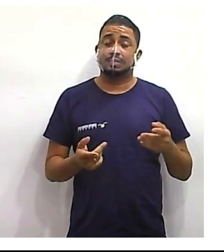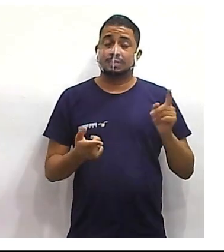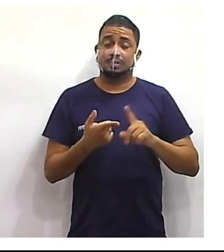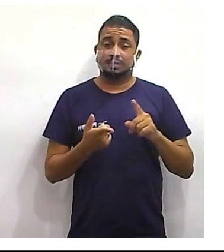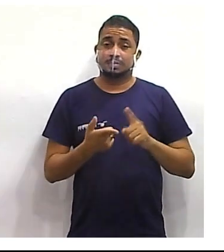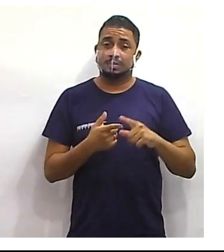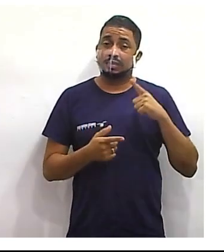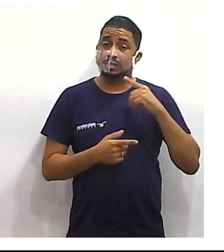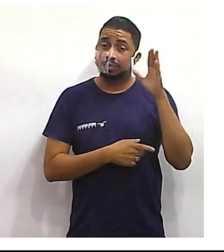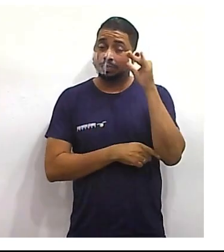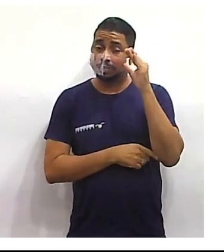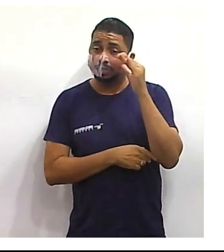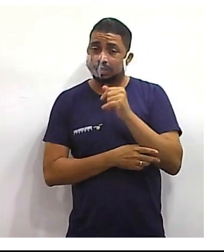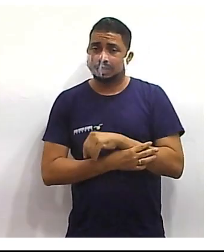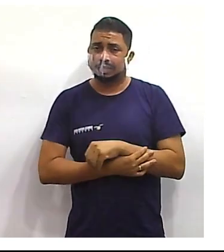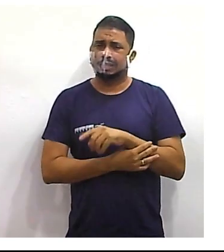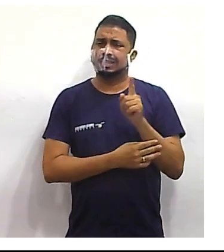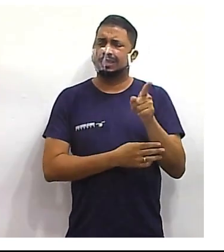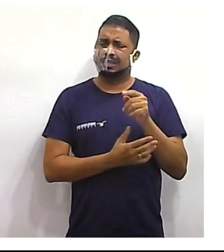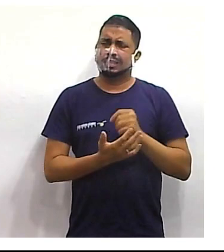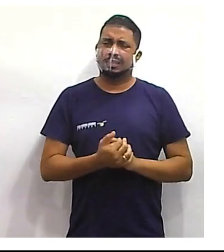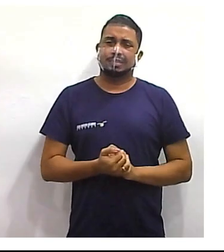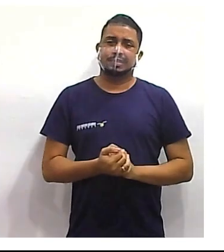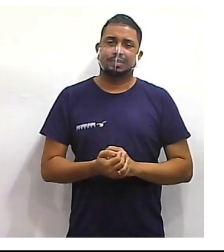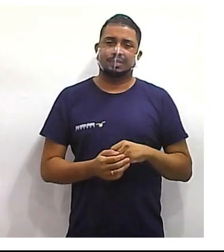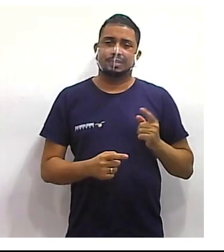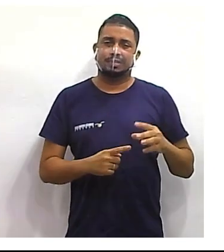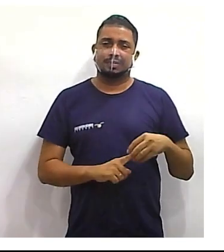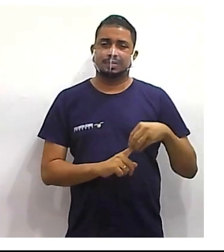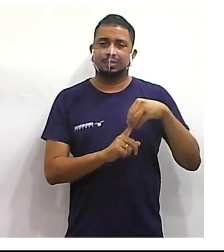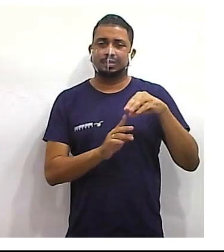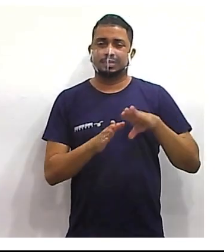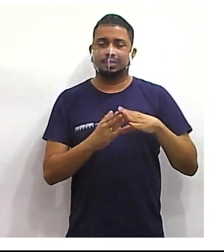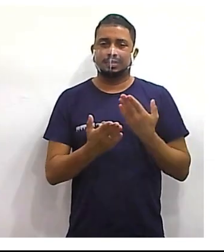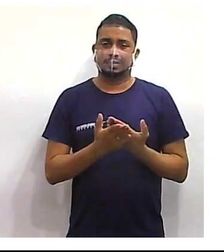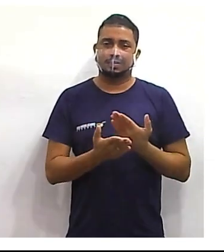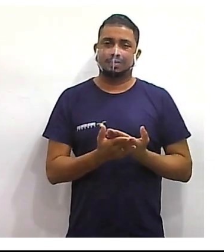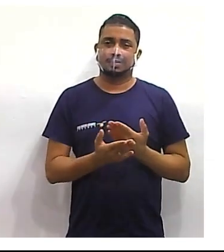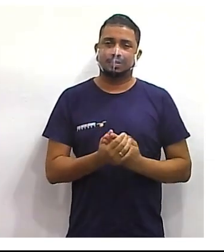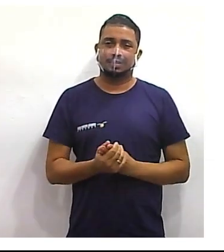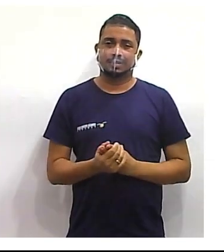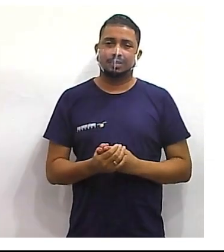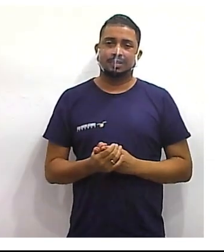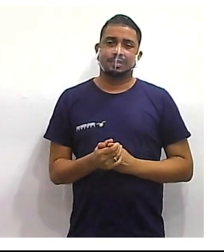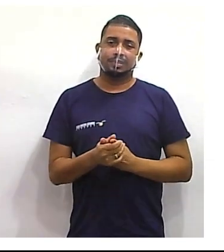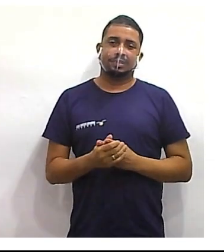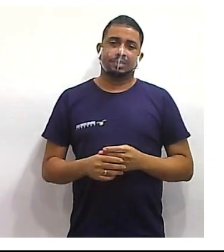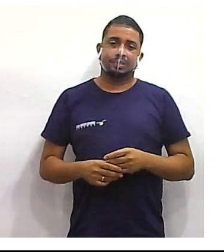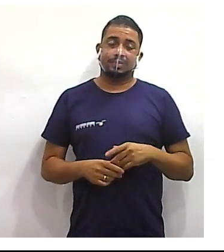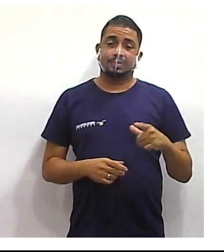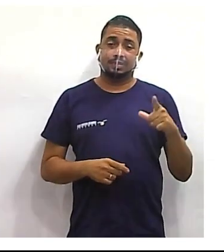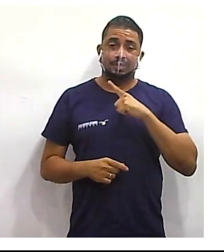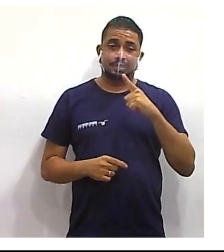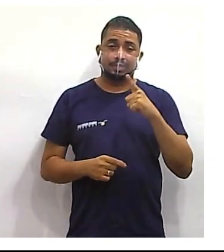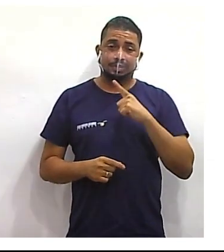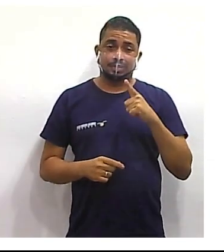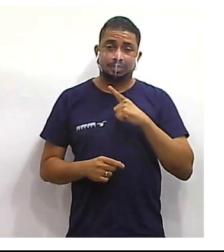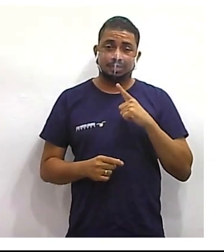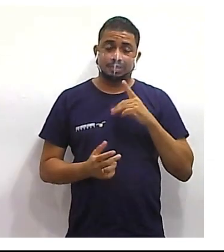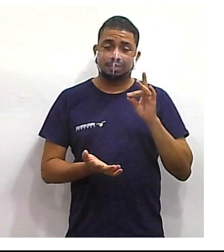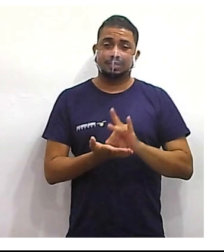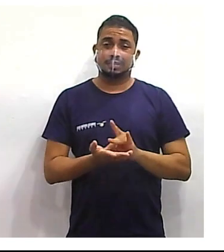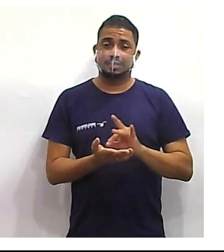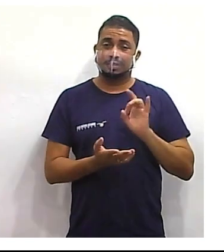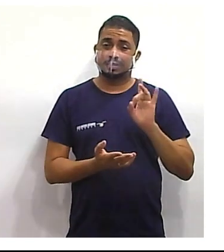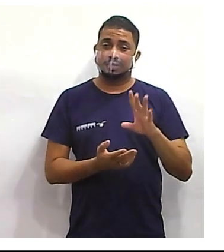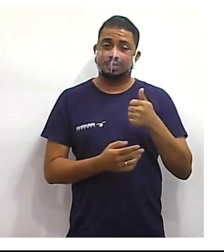uma curiosidade, a unidade escolar executora, ela vai ter uma evidência só a partir